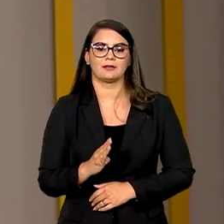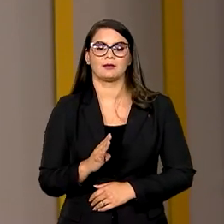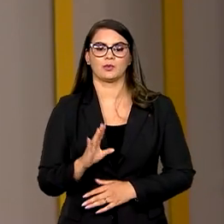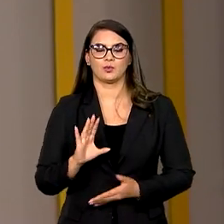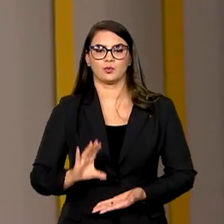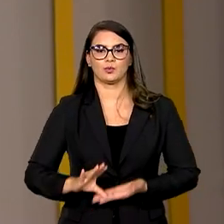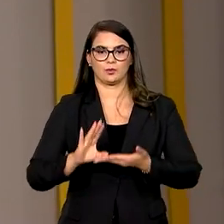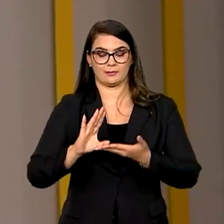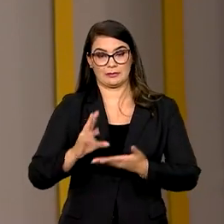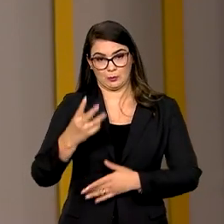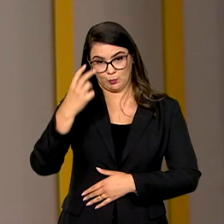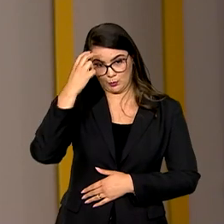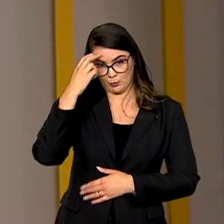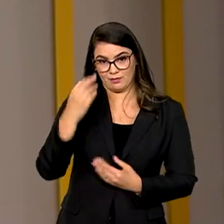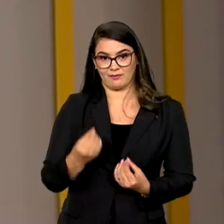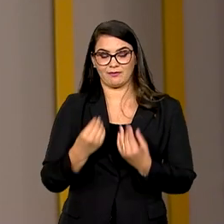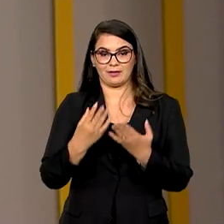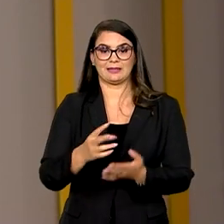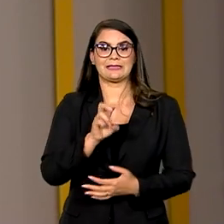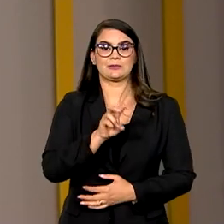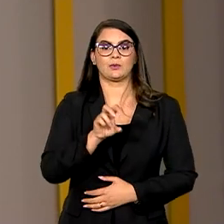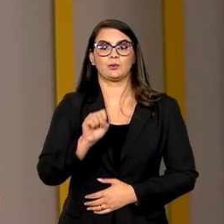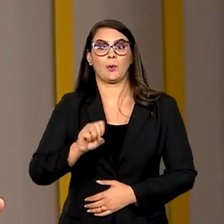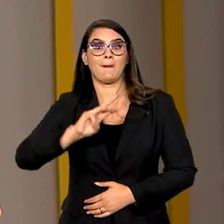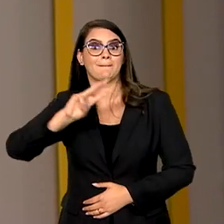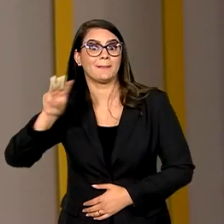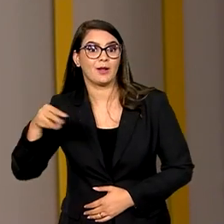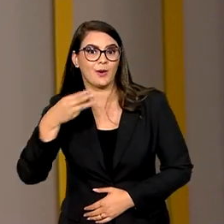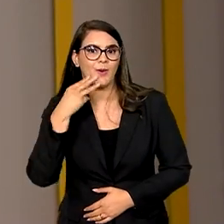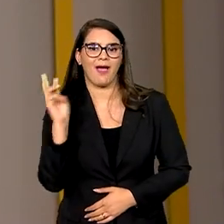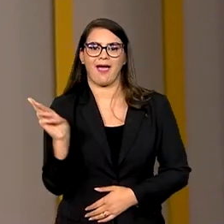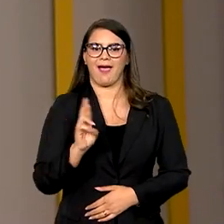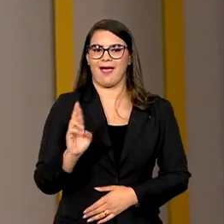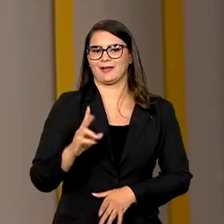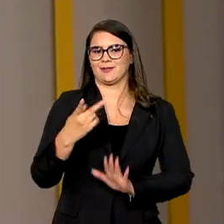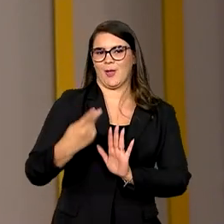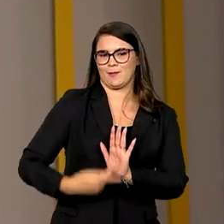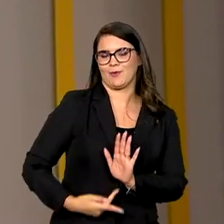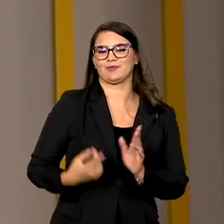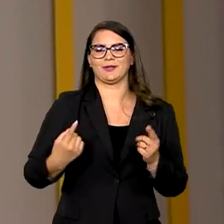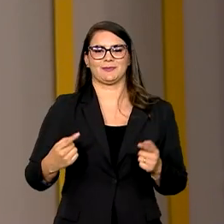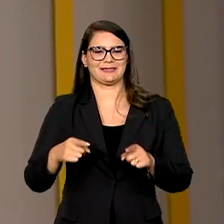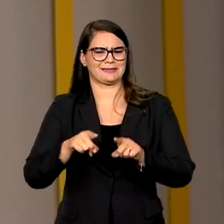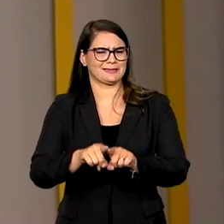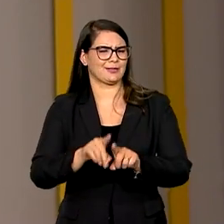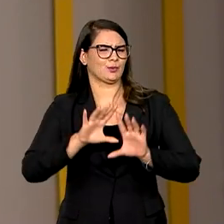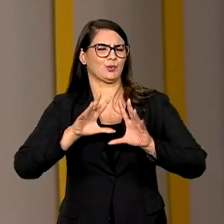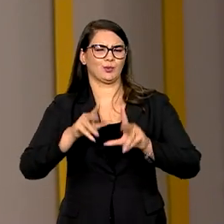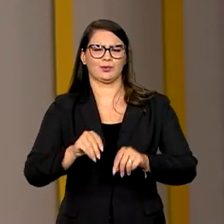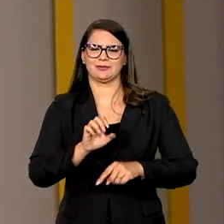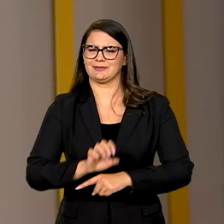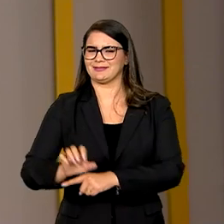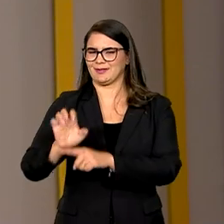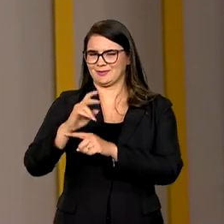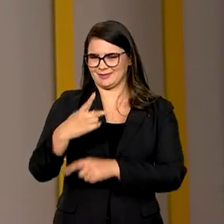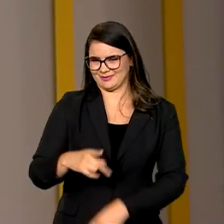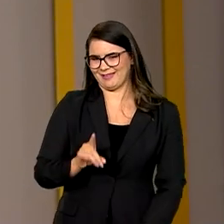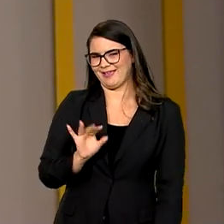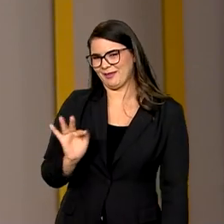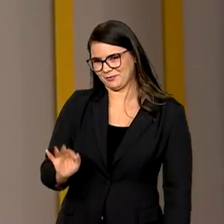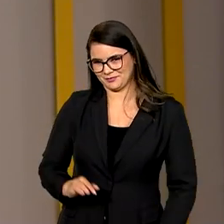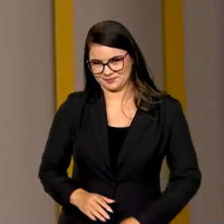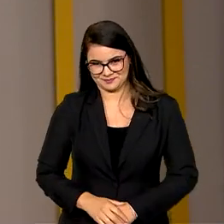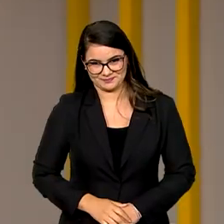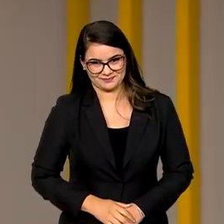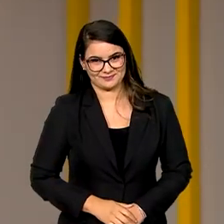Comitês de Cultura vai destinar mais de 58 milhões de reais a projetos e parcerias em todos os estados e